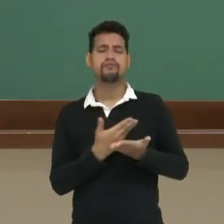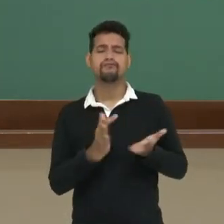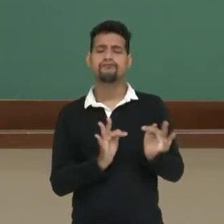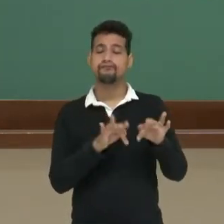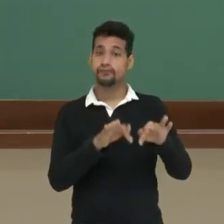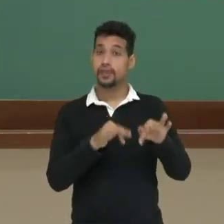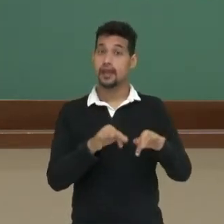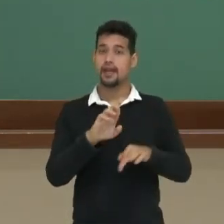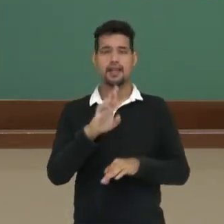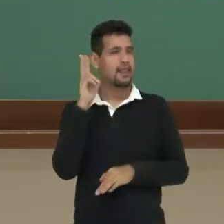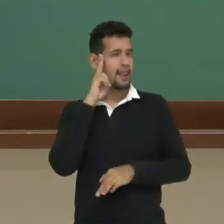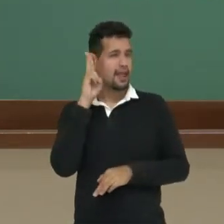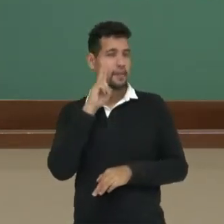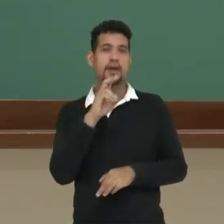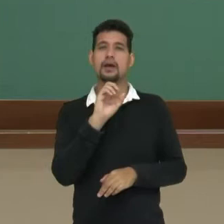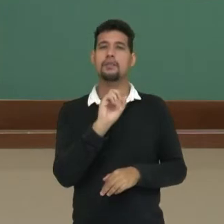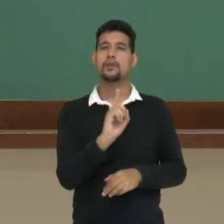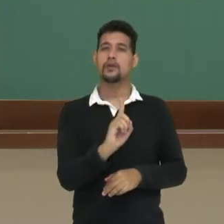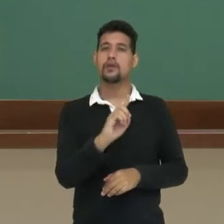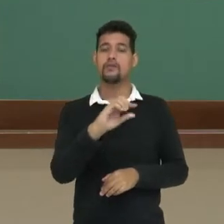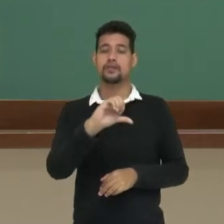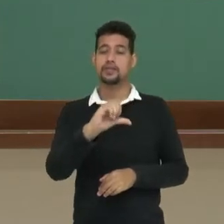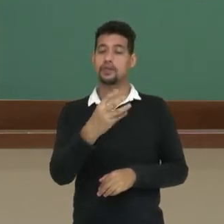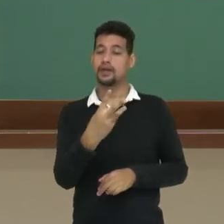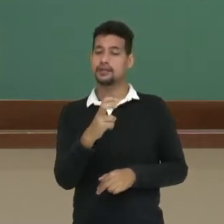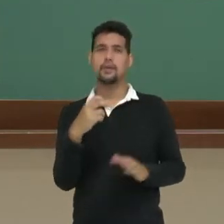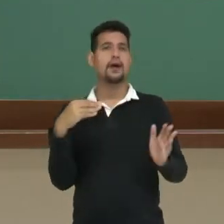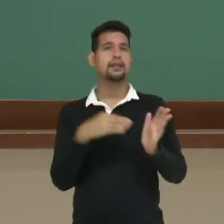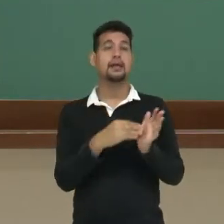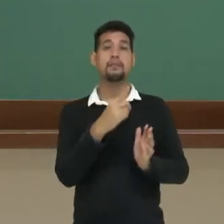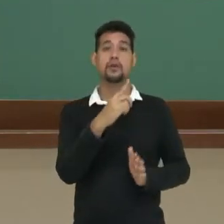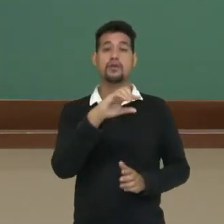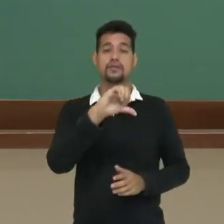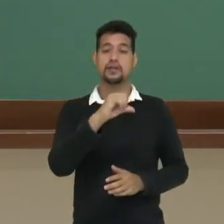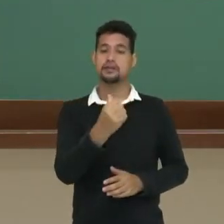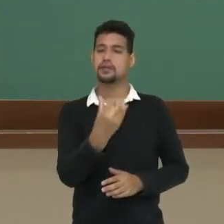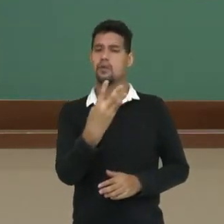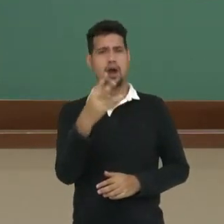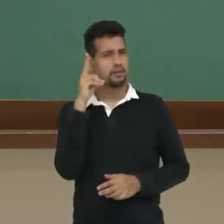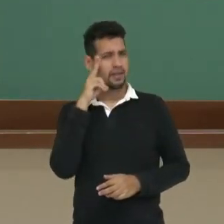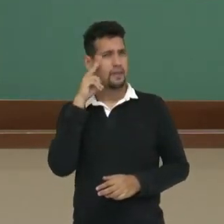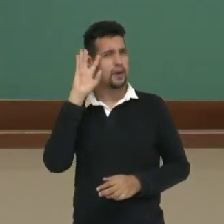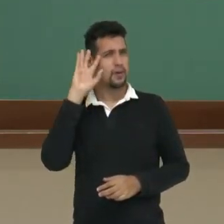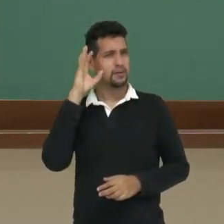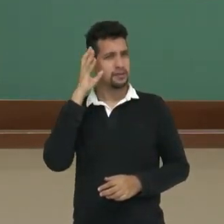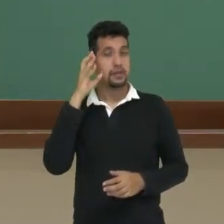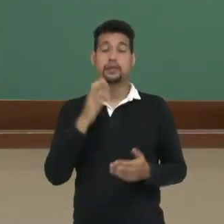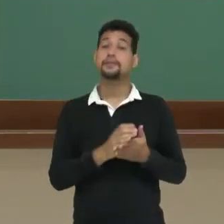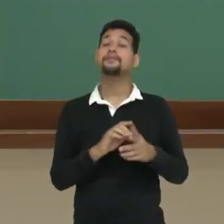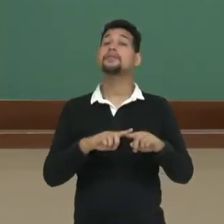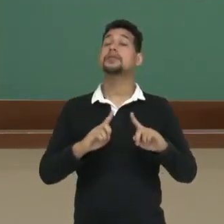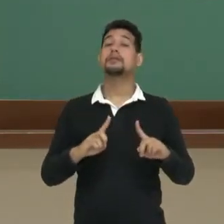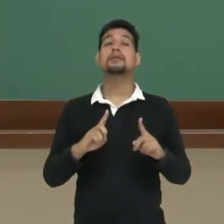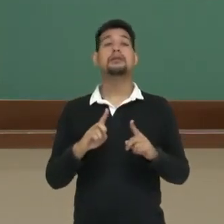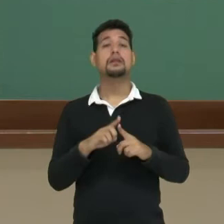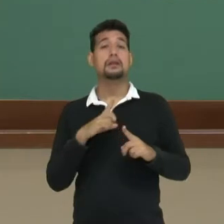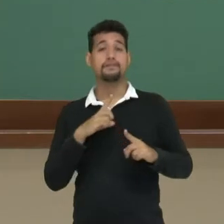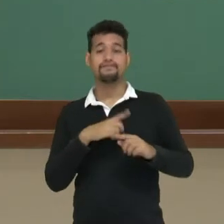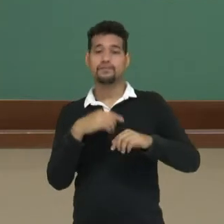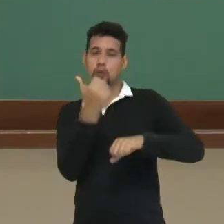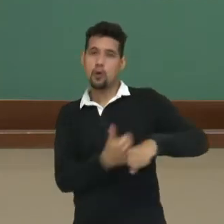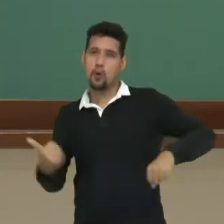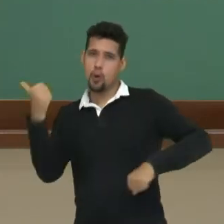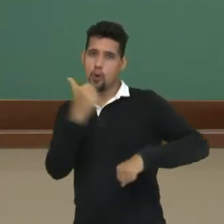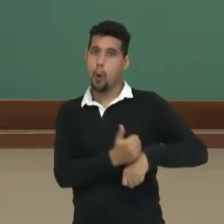Populista, que foi aquele período de 1945 até 1964, e que culmina agora em um golpe de Estado, que vai dar origem